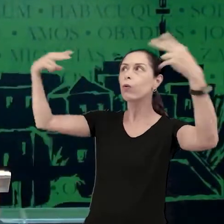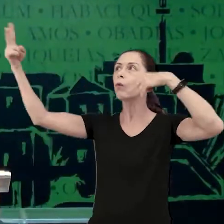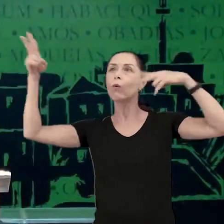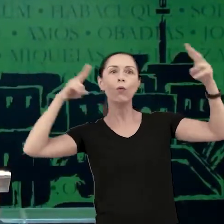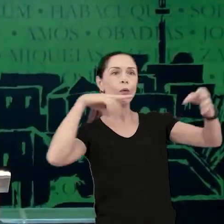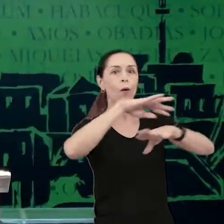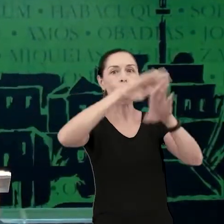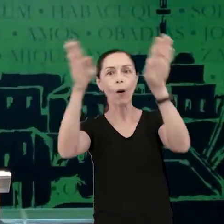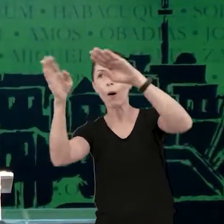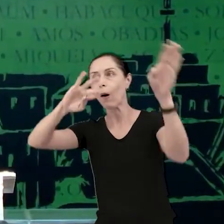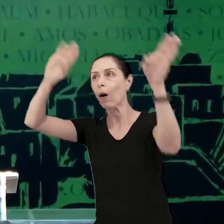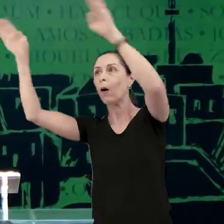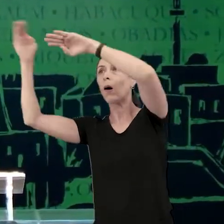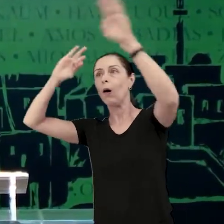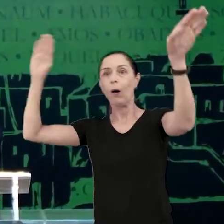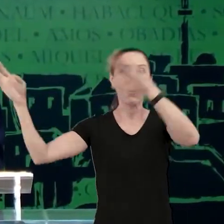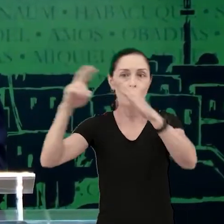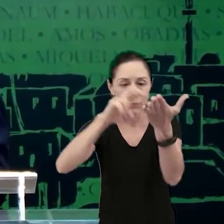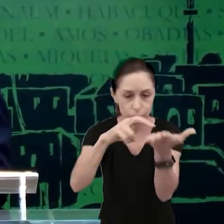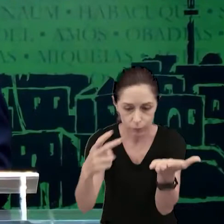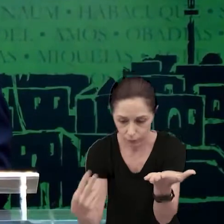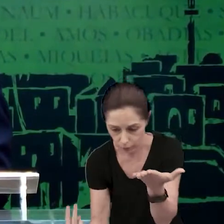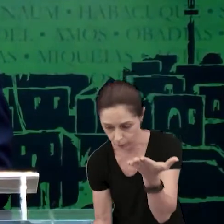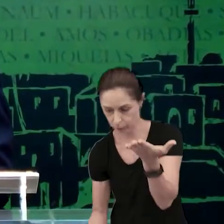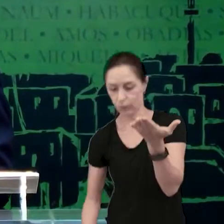vento e o barulho das ondas, ele afundou.